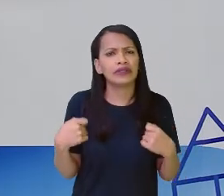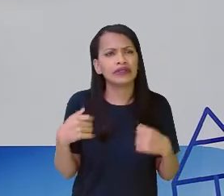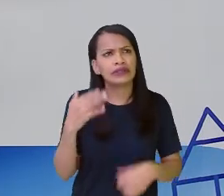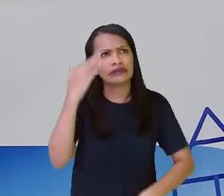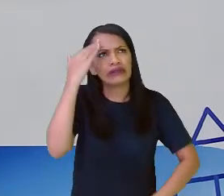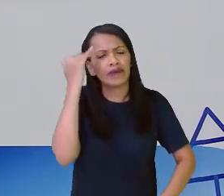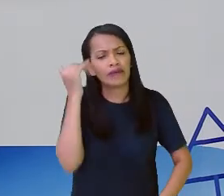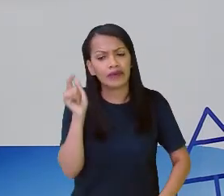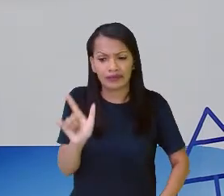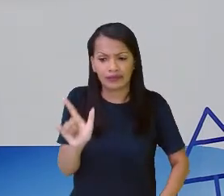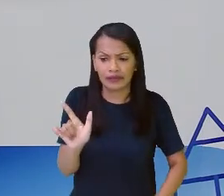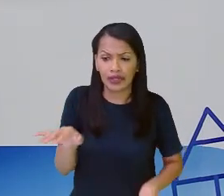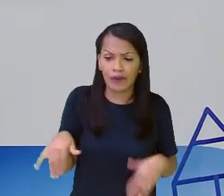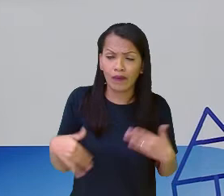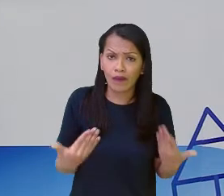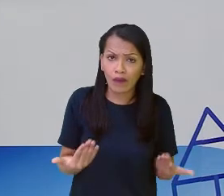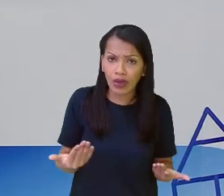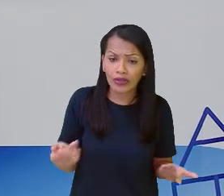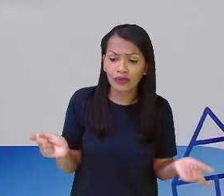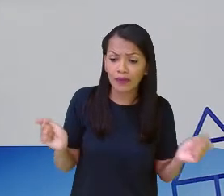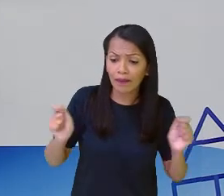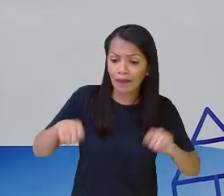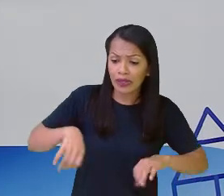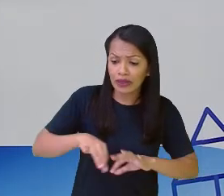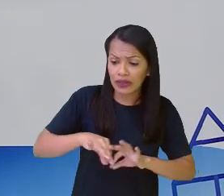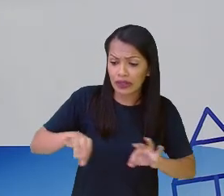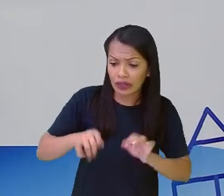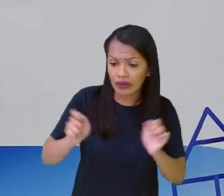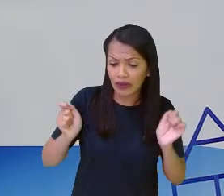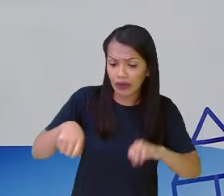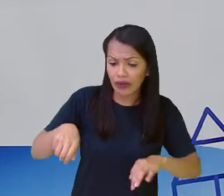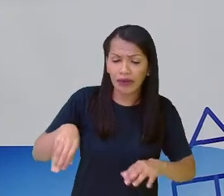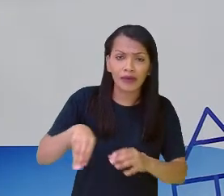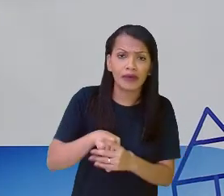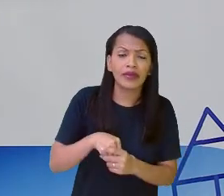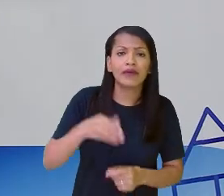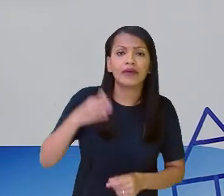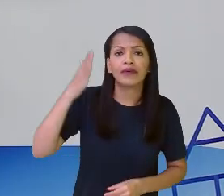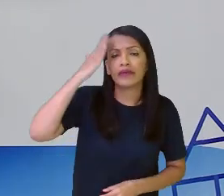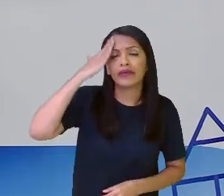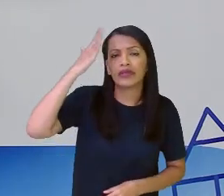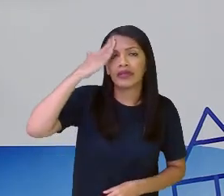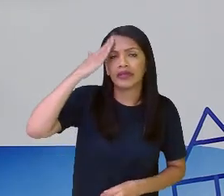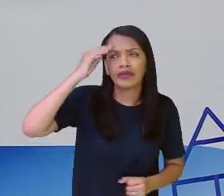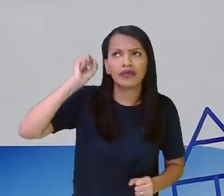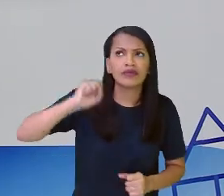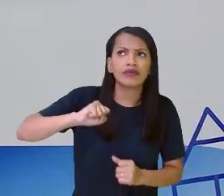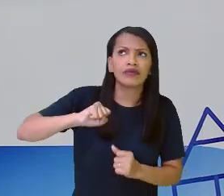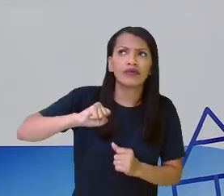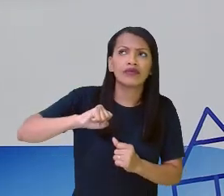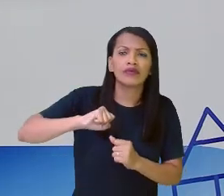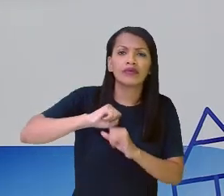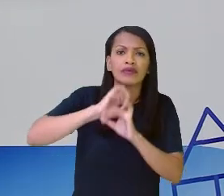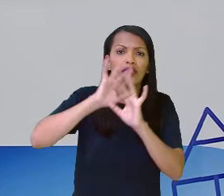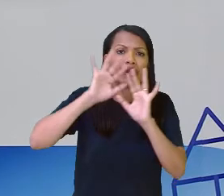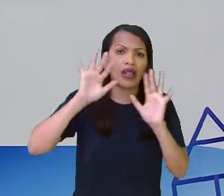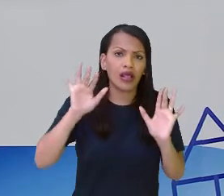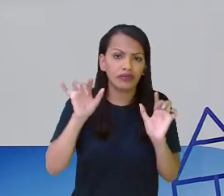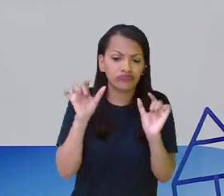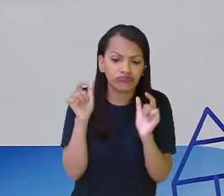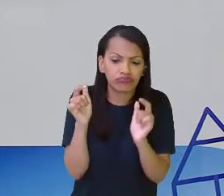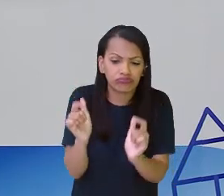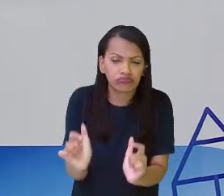saber? Quando a gente fala de medida de capacidade, a gente precisa entender onde